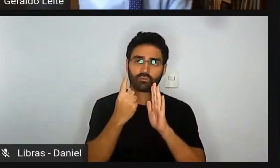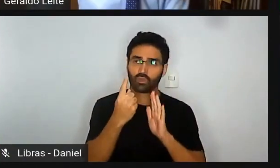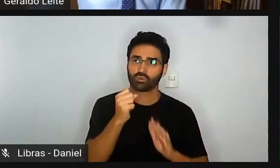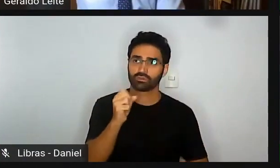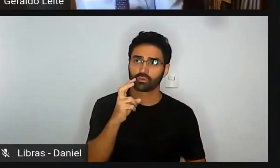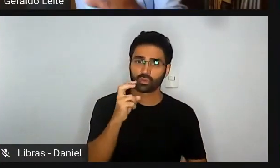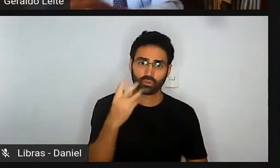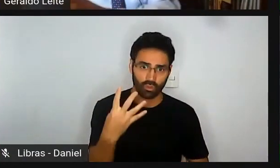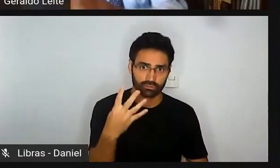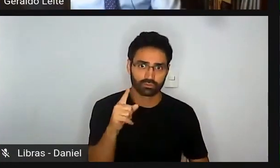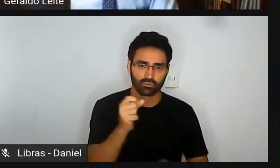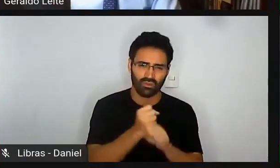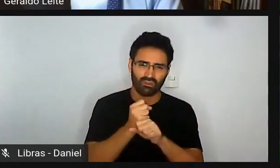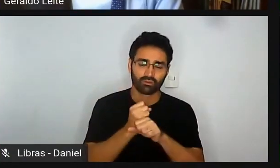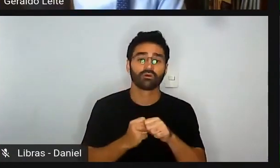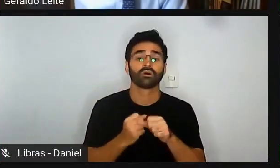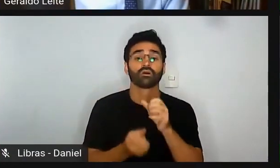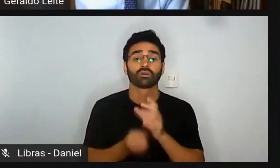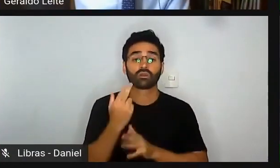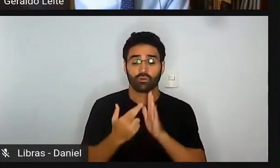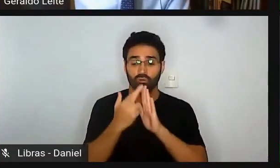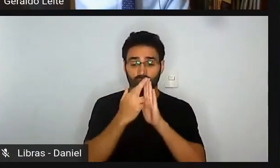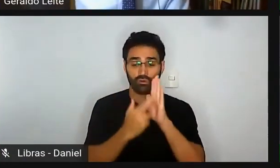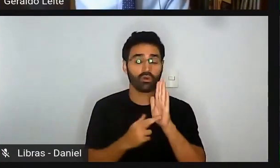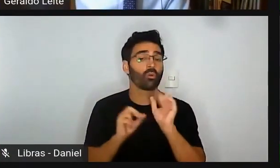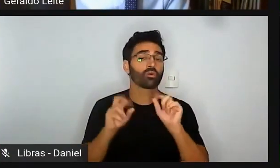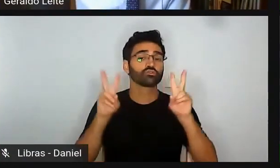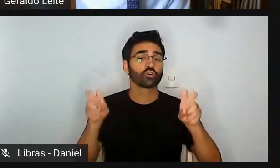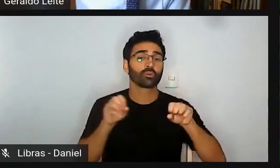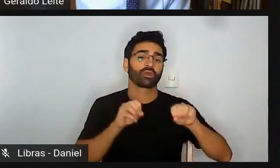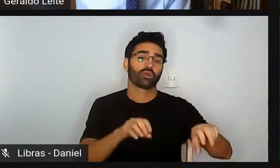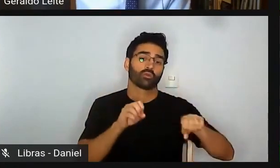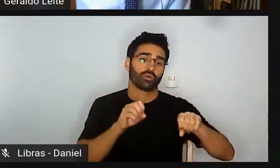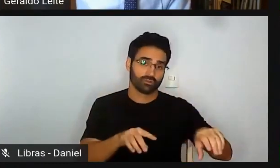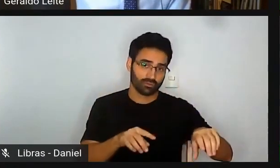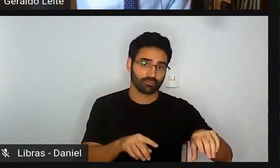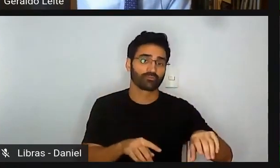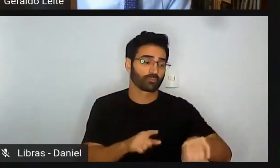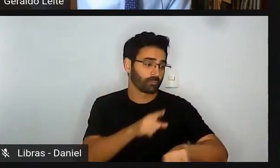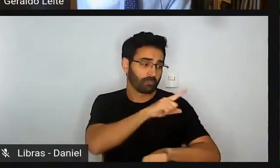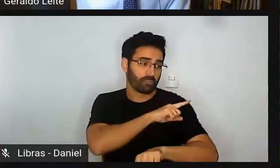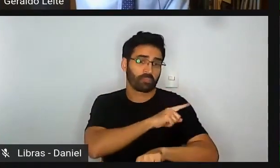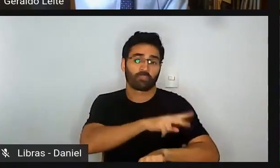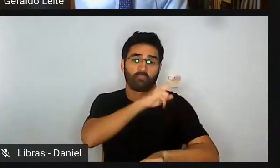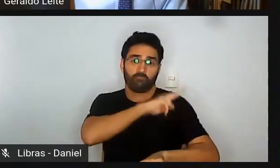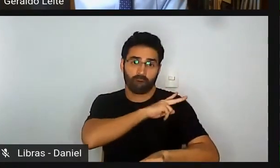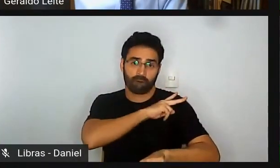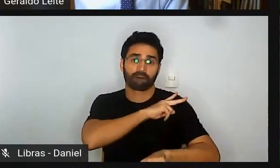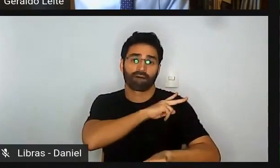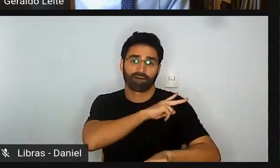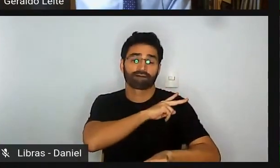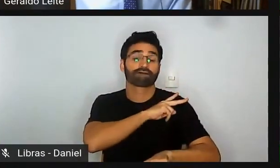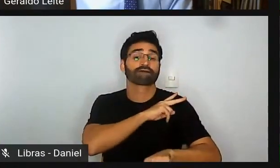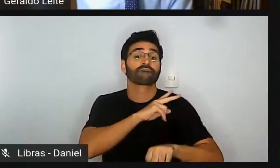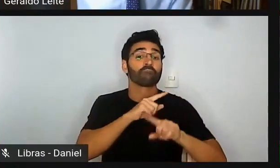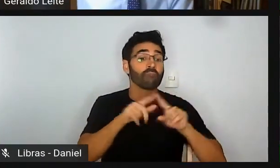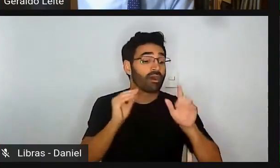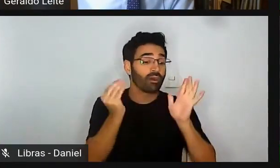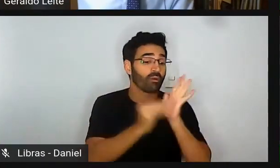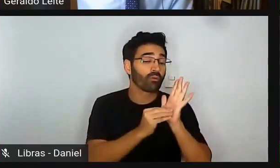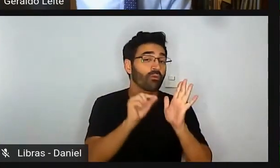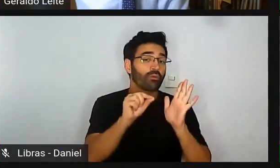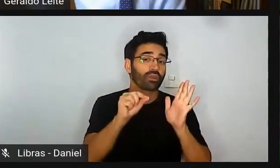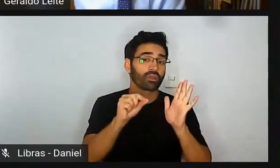Olha, ele dizia, regulamentava o ensino primário e o ensino secundário, e estabeleceu que escravos não